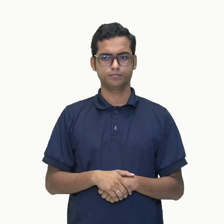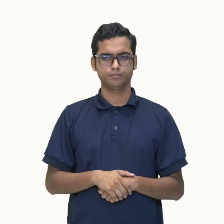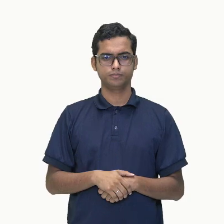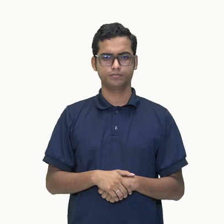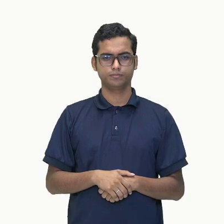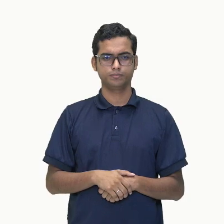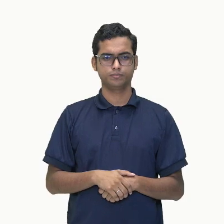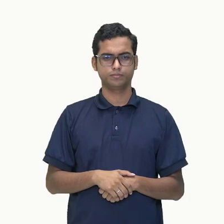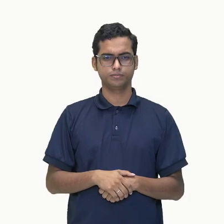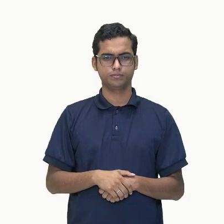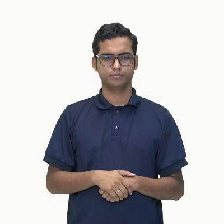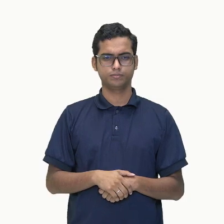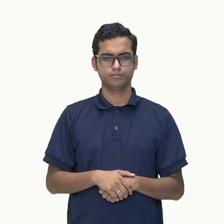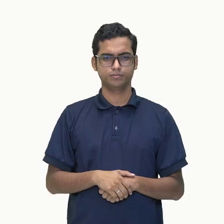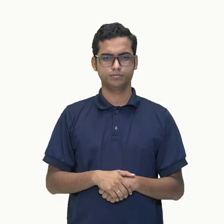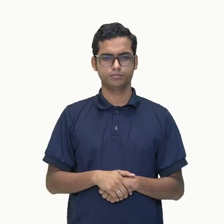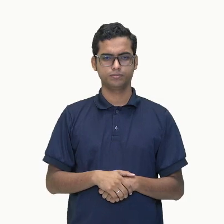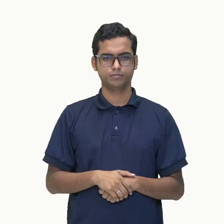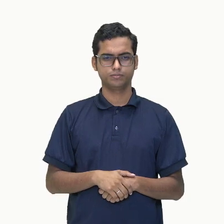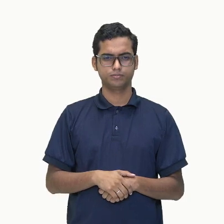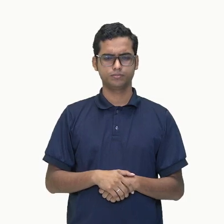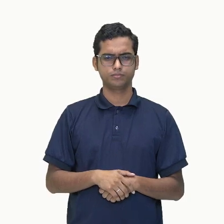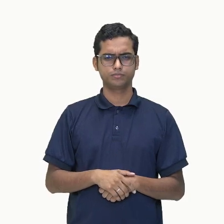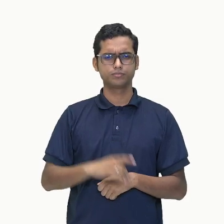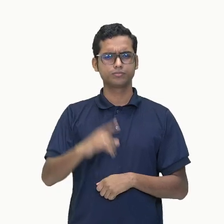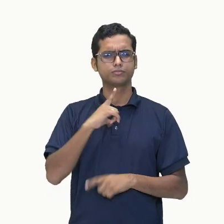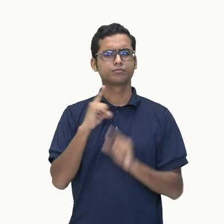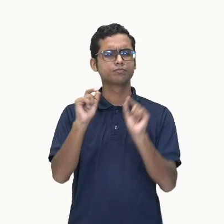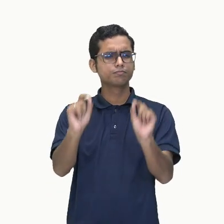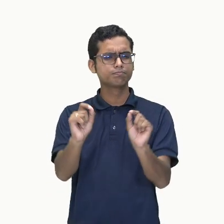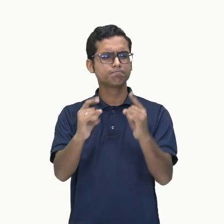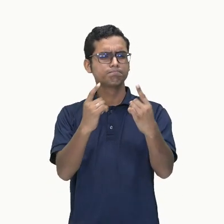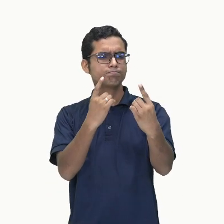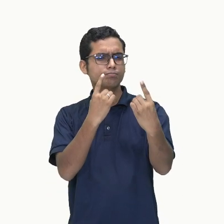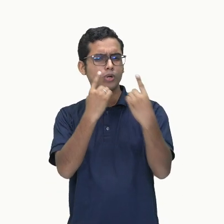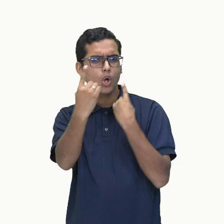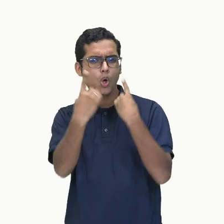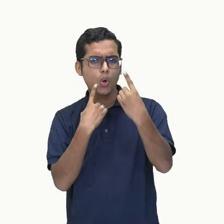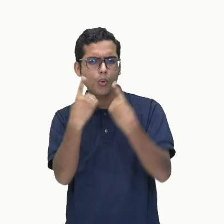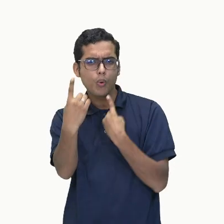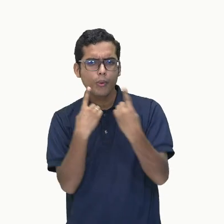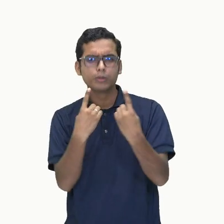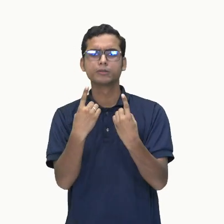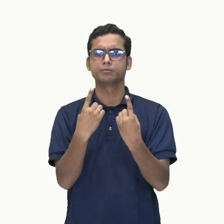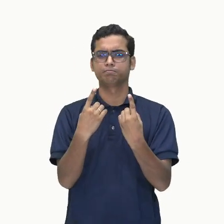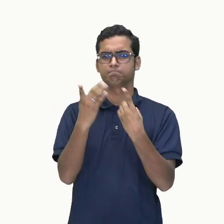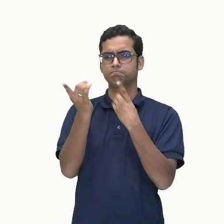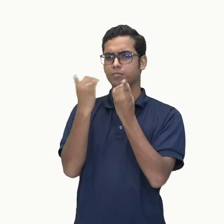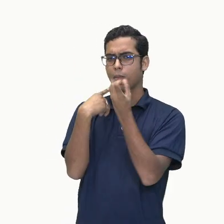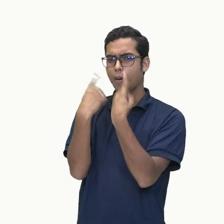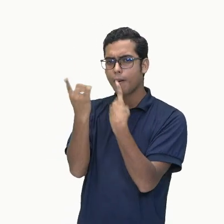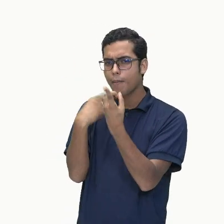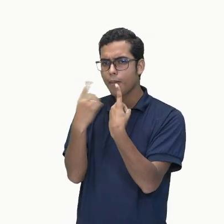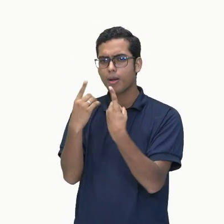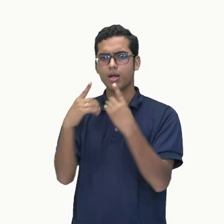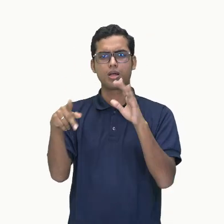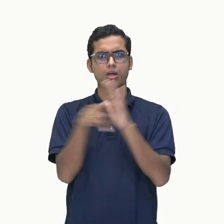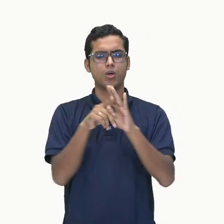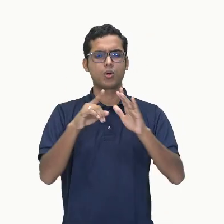valores seria o quê? Uma diversidade de valores que exige um diálogo entre diferentes